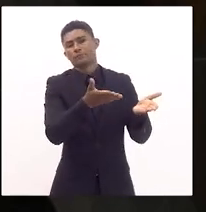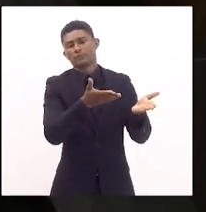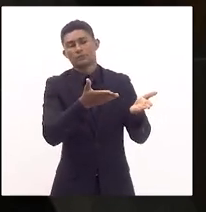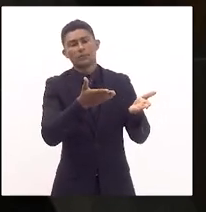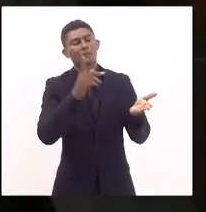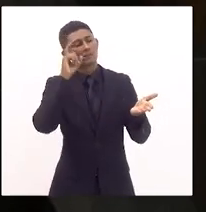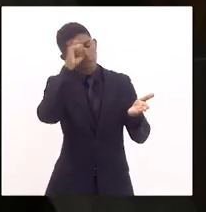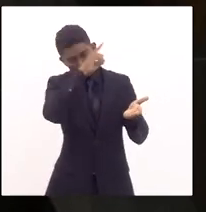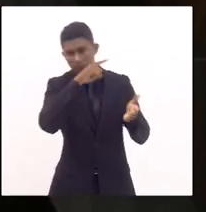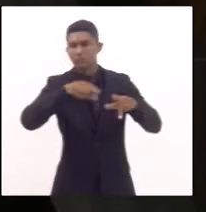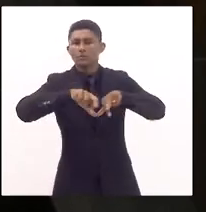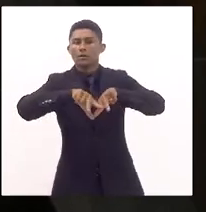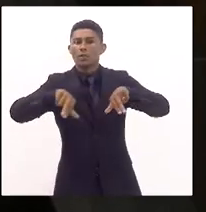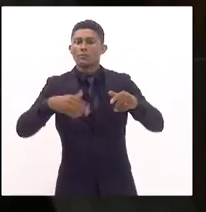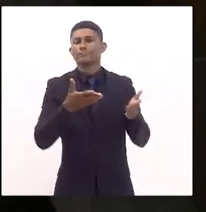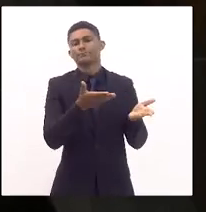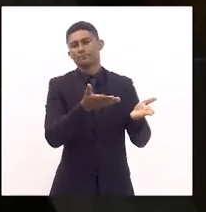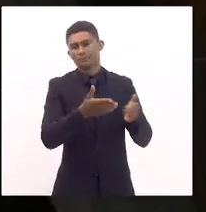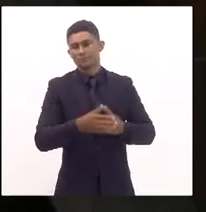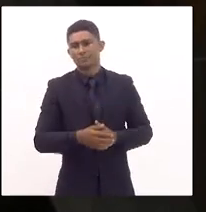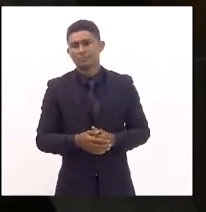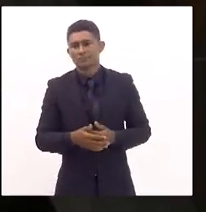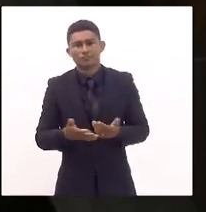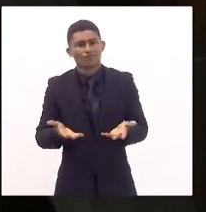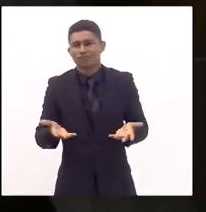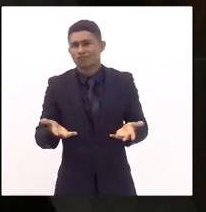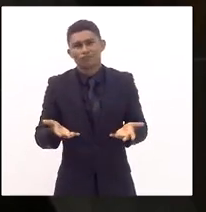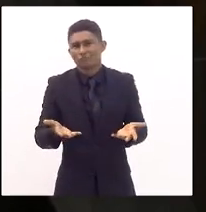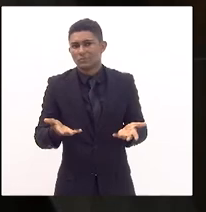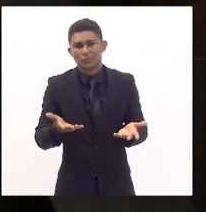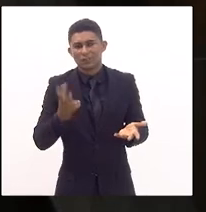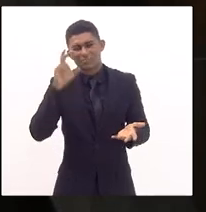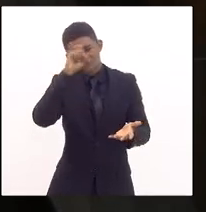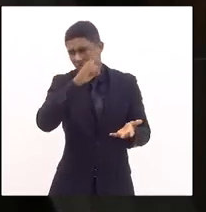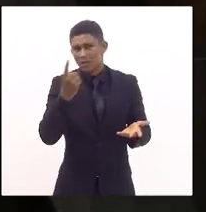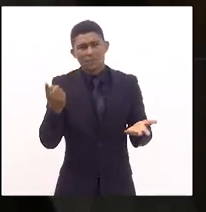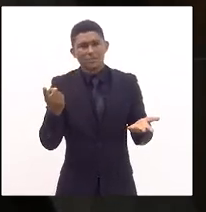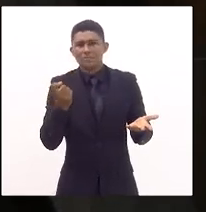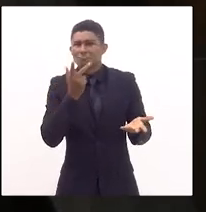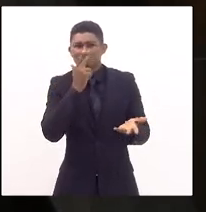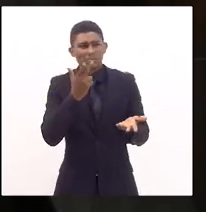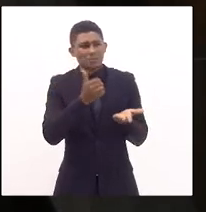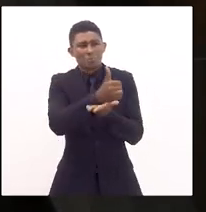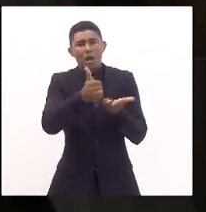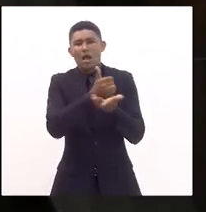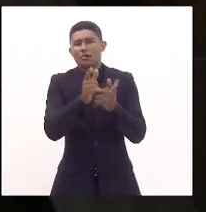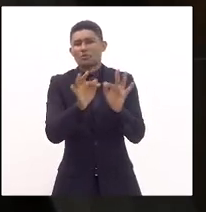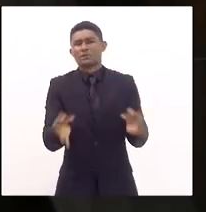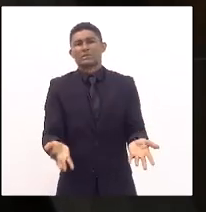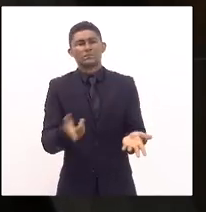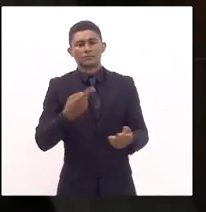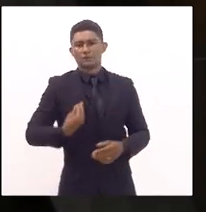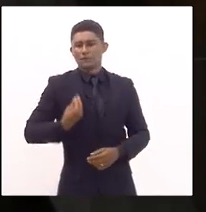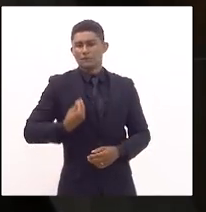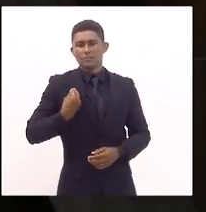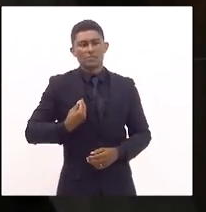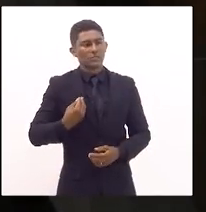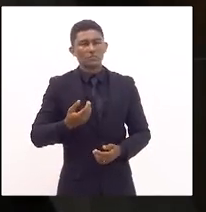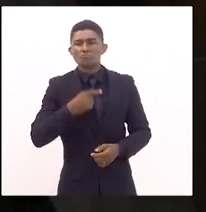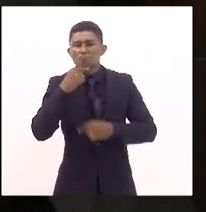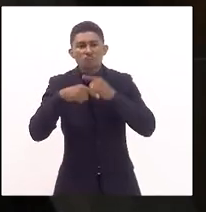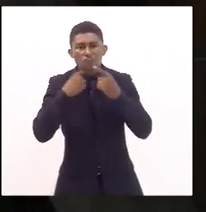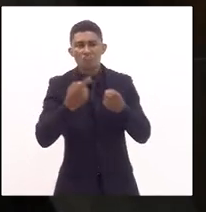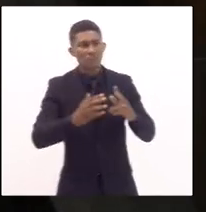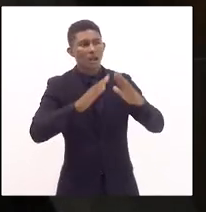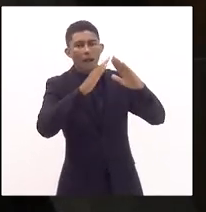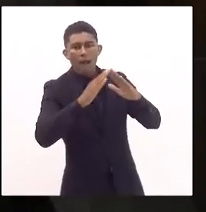enfrentam dificuldades, eu diria, primárias, rudimentares, para viver, para morar,